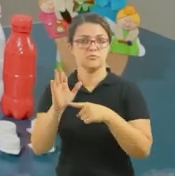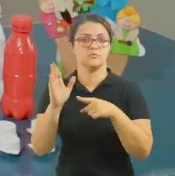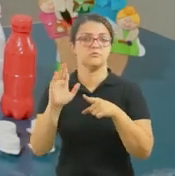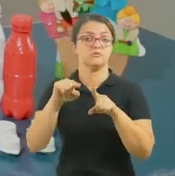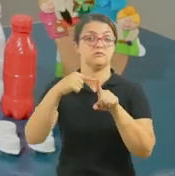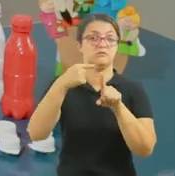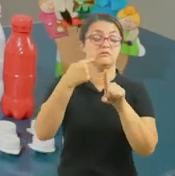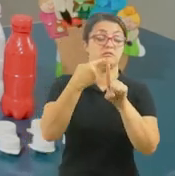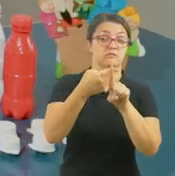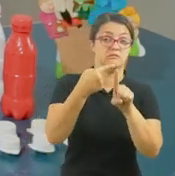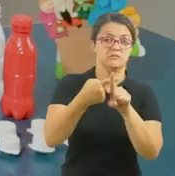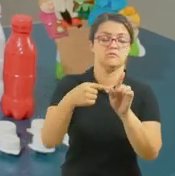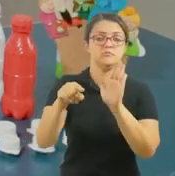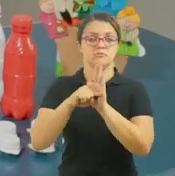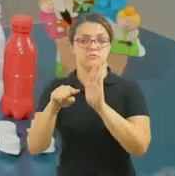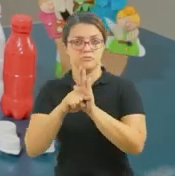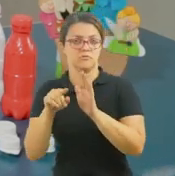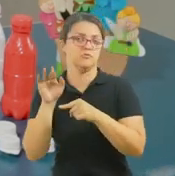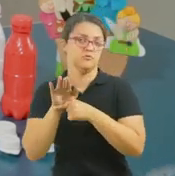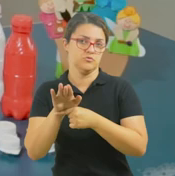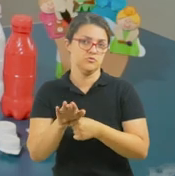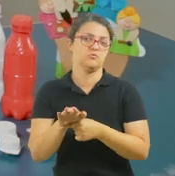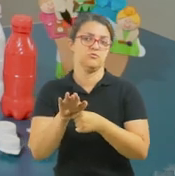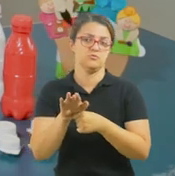de subtração também que ajuda muito.